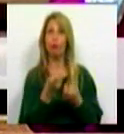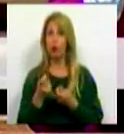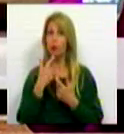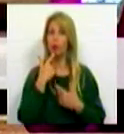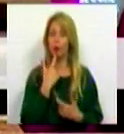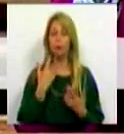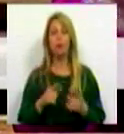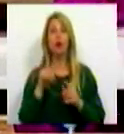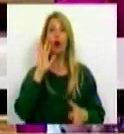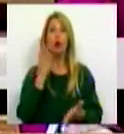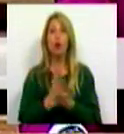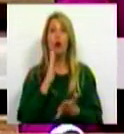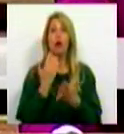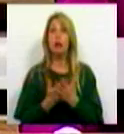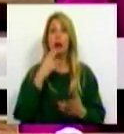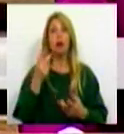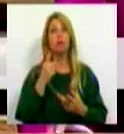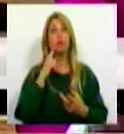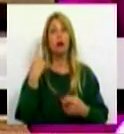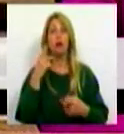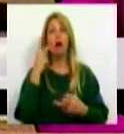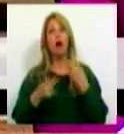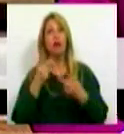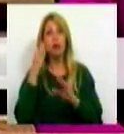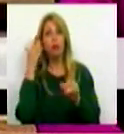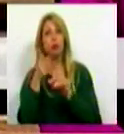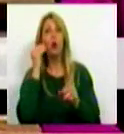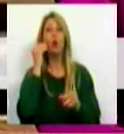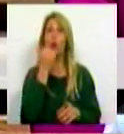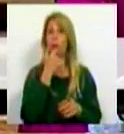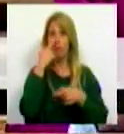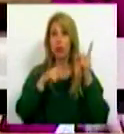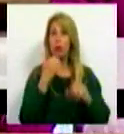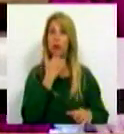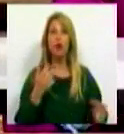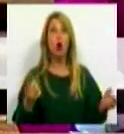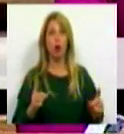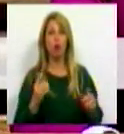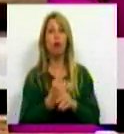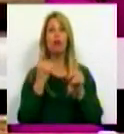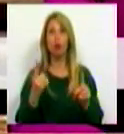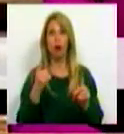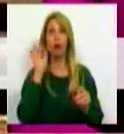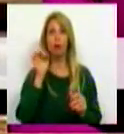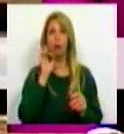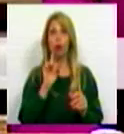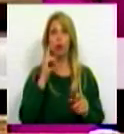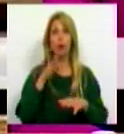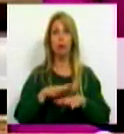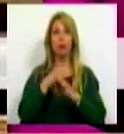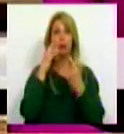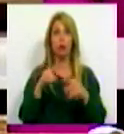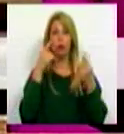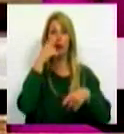toda a atenção à avaliação da satisfação dos nossos utentes. É muito importante para a administração pública e para os cidadãos que estes